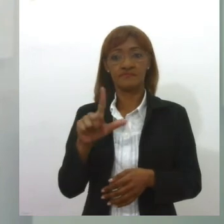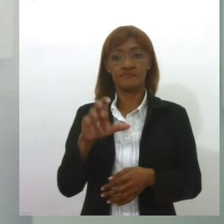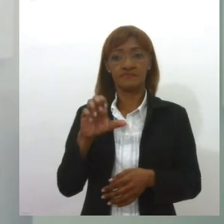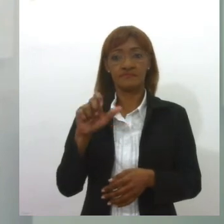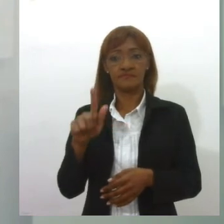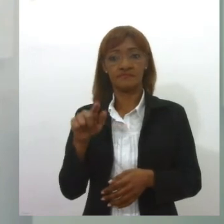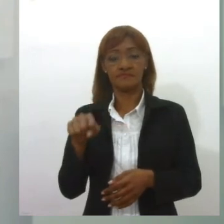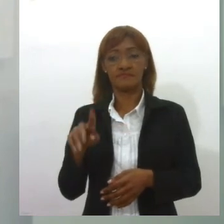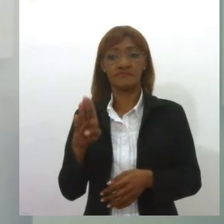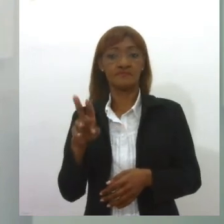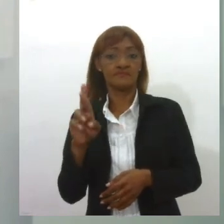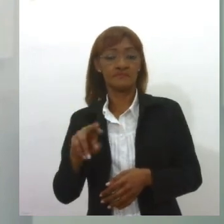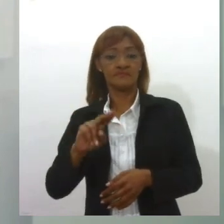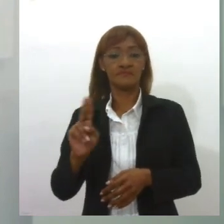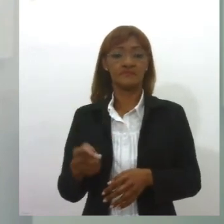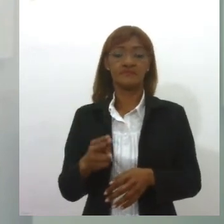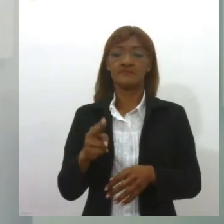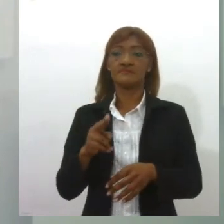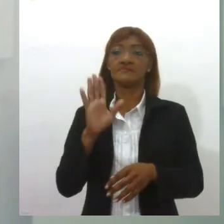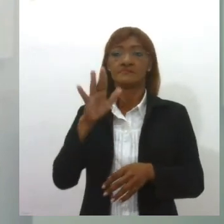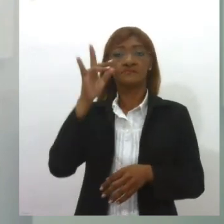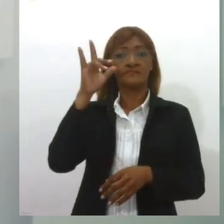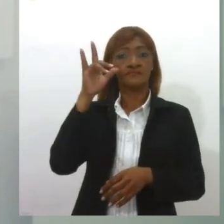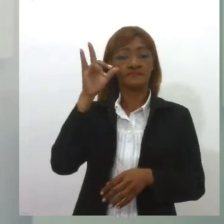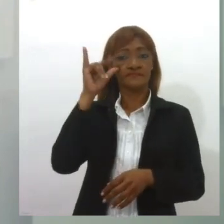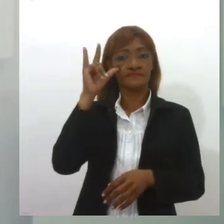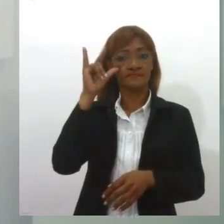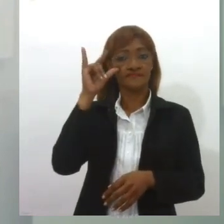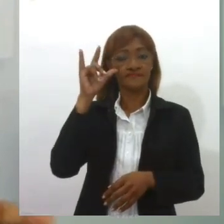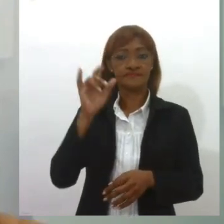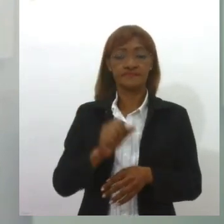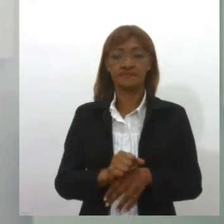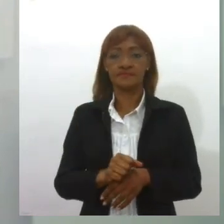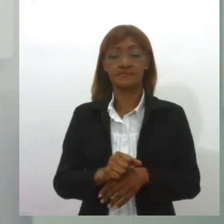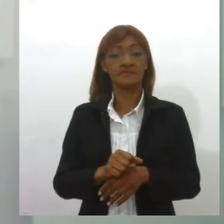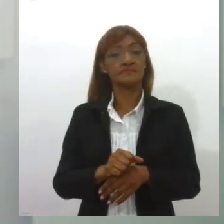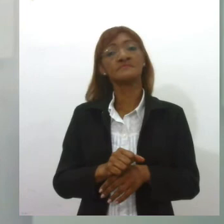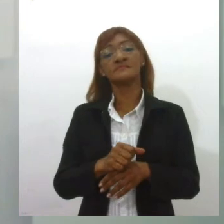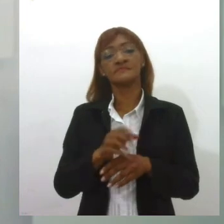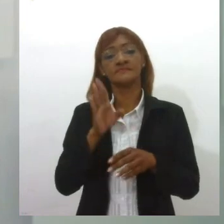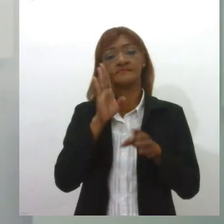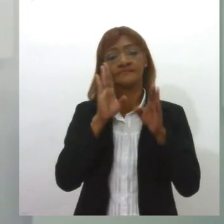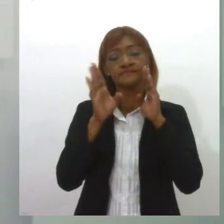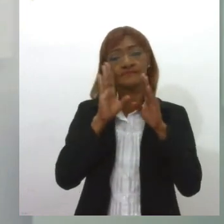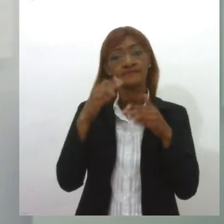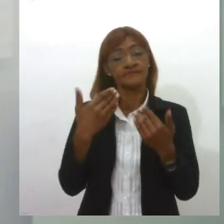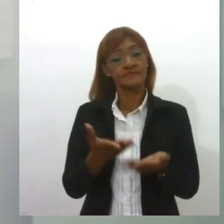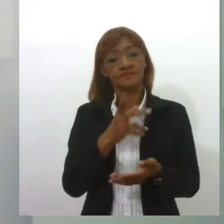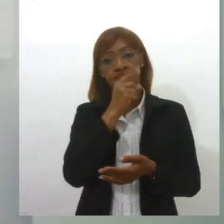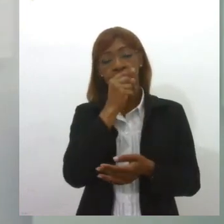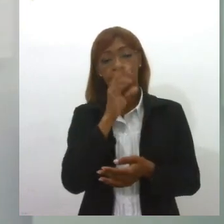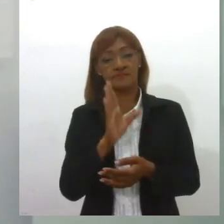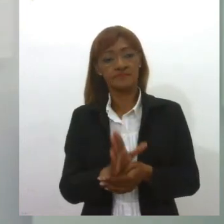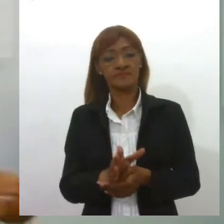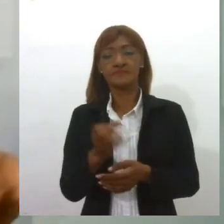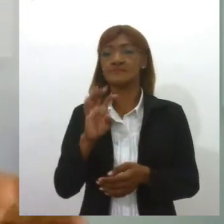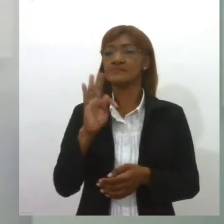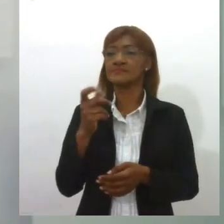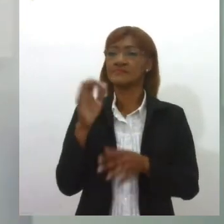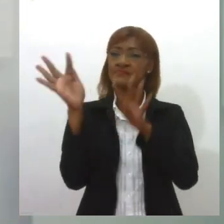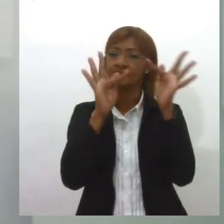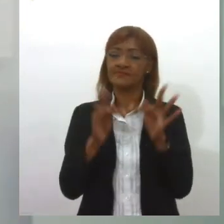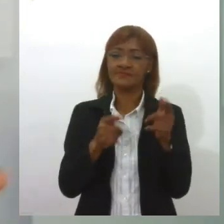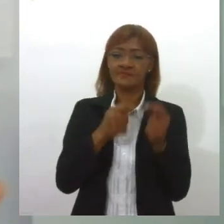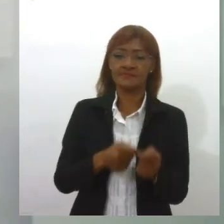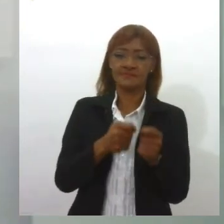al.se.leg.br ou nos acompanhar no Instagram, Facebook ou Twitter. E antes de encerrar minha participação aqui no jornal, quero desejar a todos um feliz ano